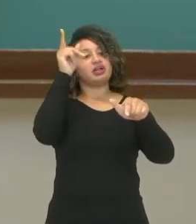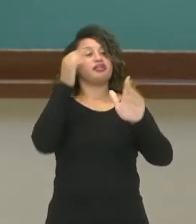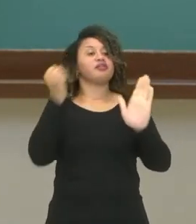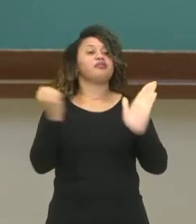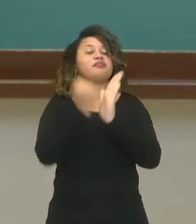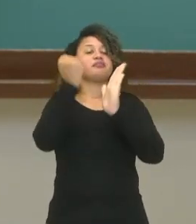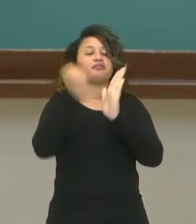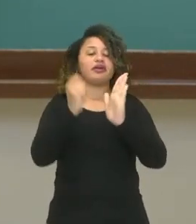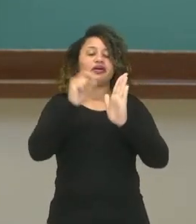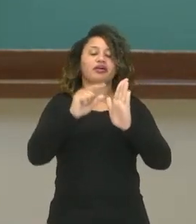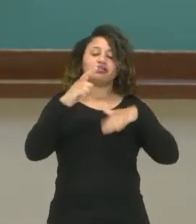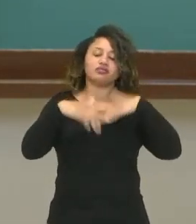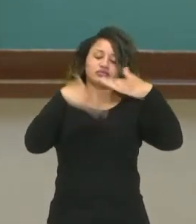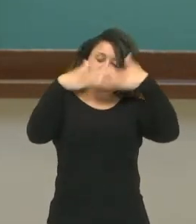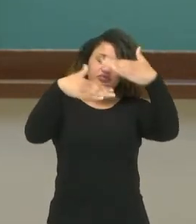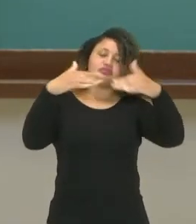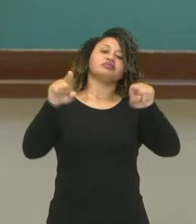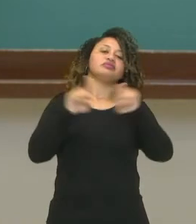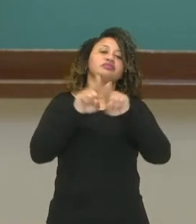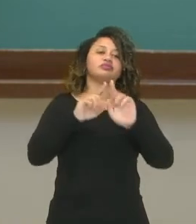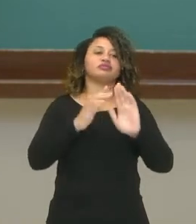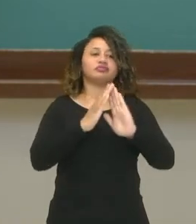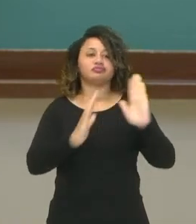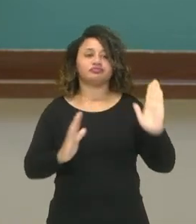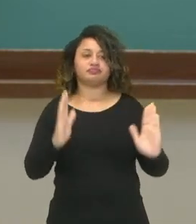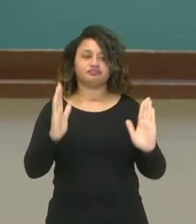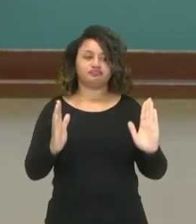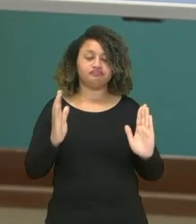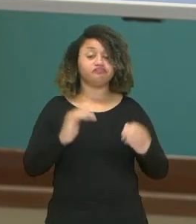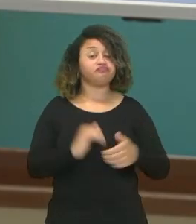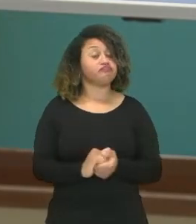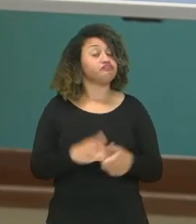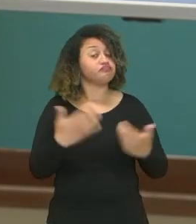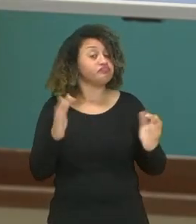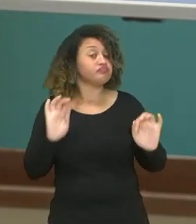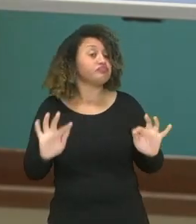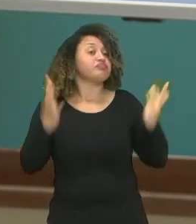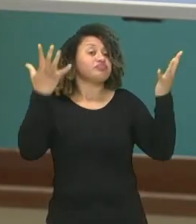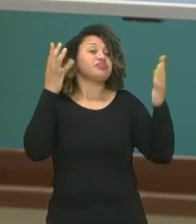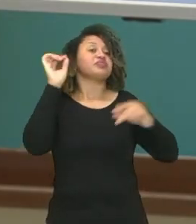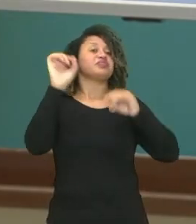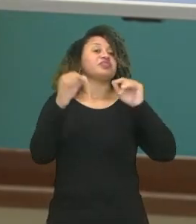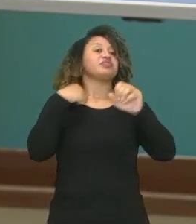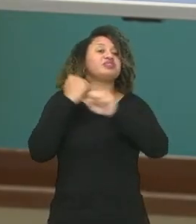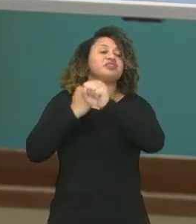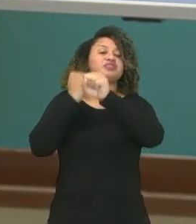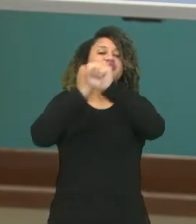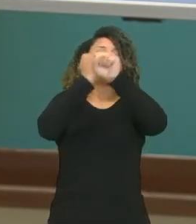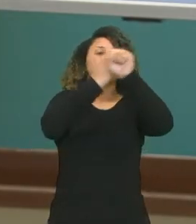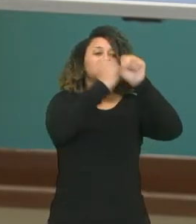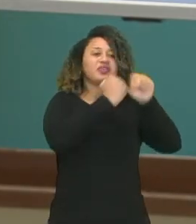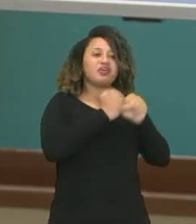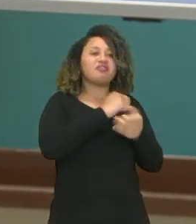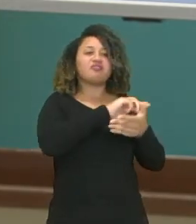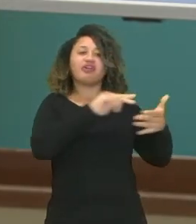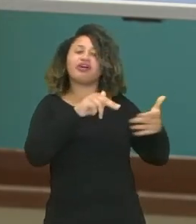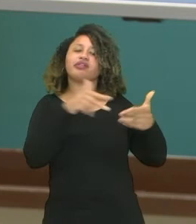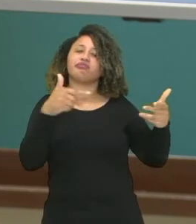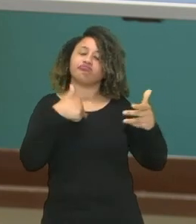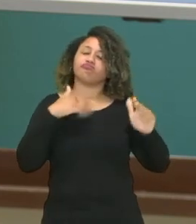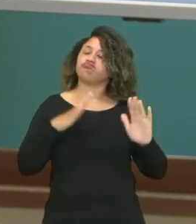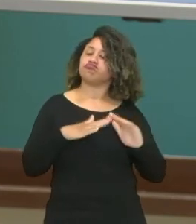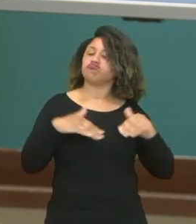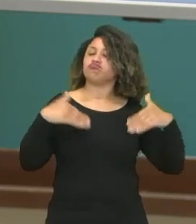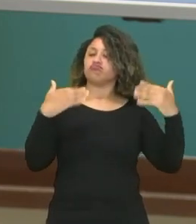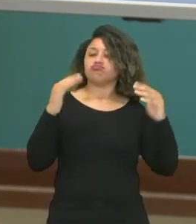esse grande desenvolvimento também neste período. Para essa comemoração, foram construídas muitas obras